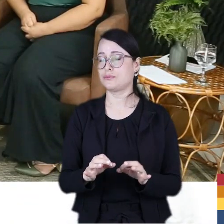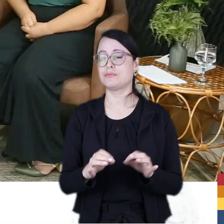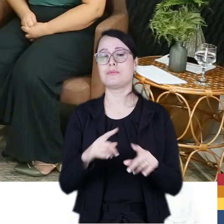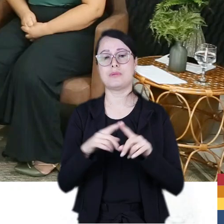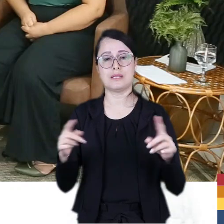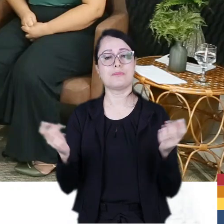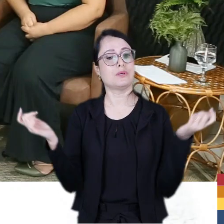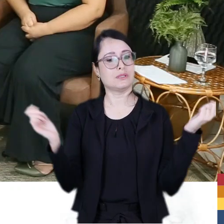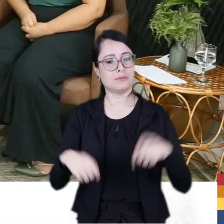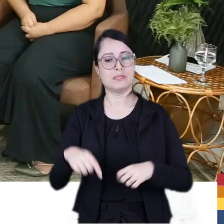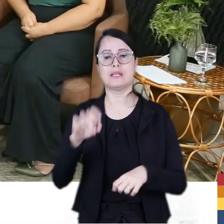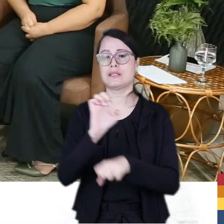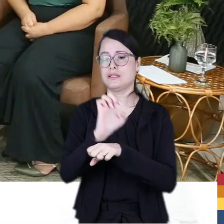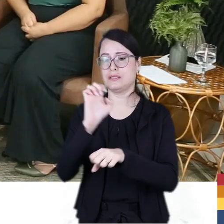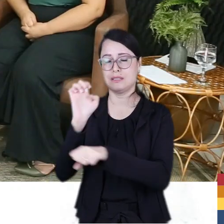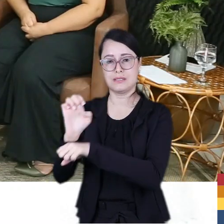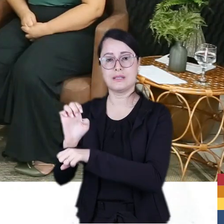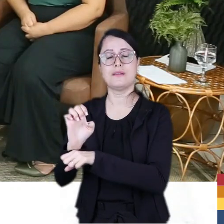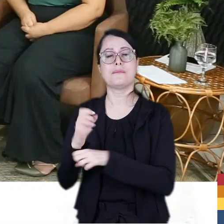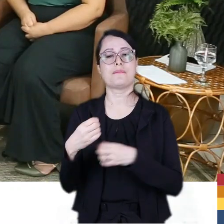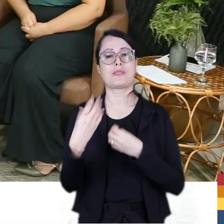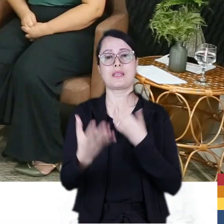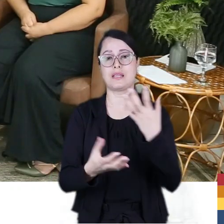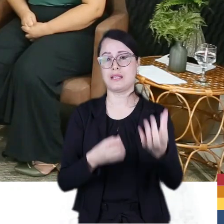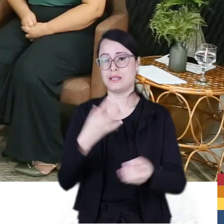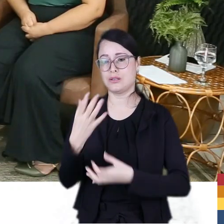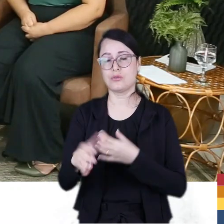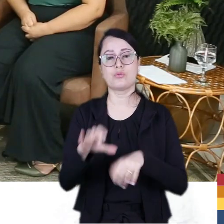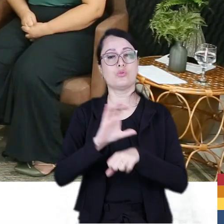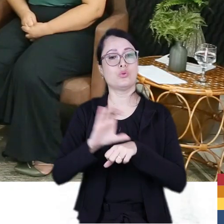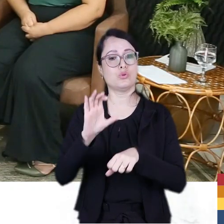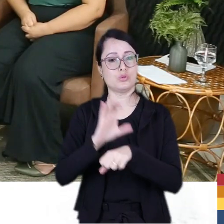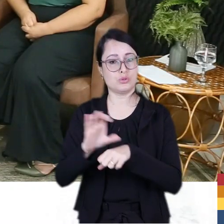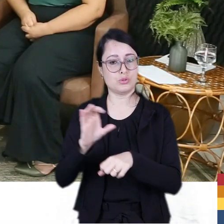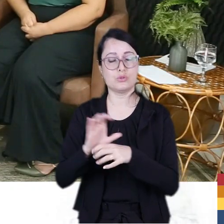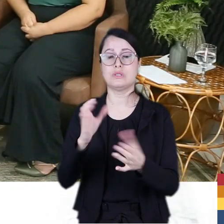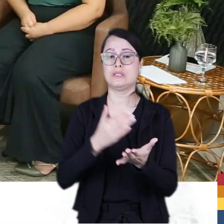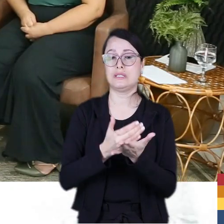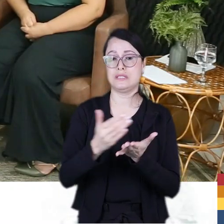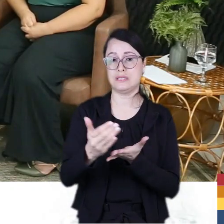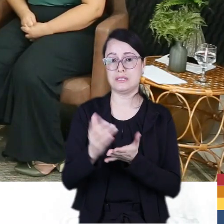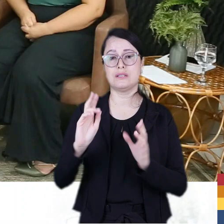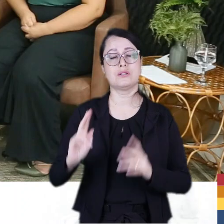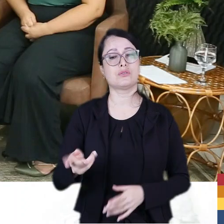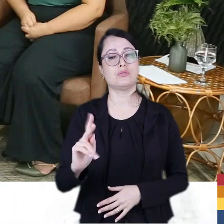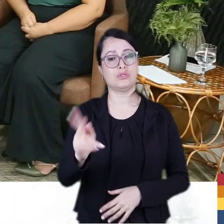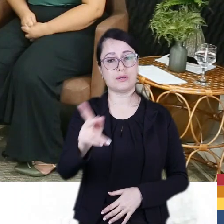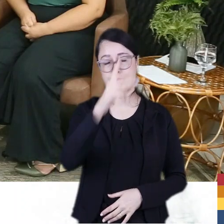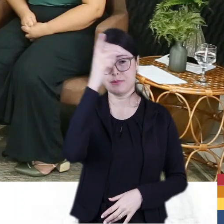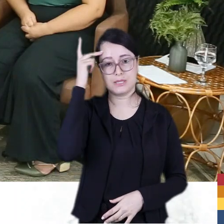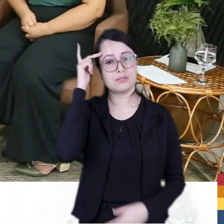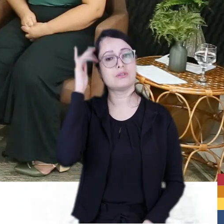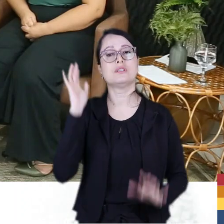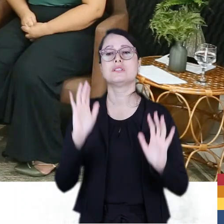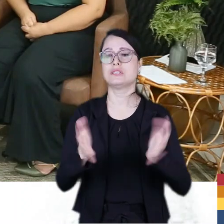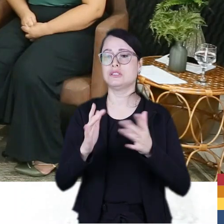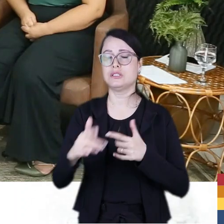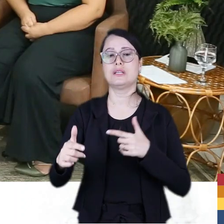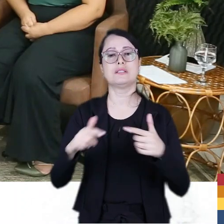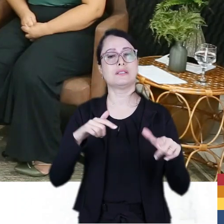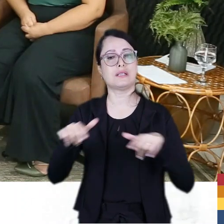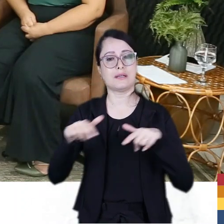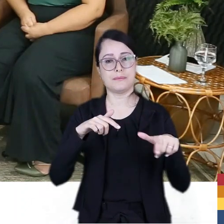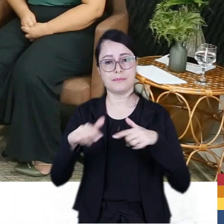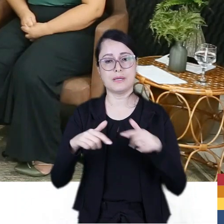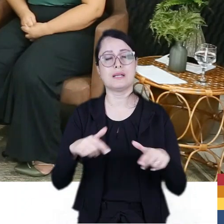amplamente esse recurso econômico que pode ser amplamente explorado de forma sustentável e aí também são possibilidades que